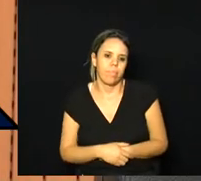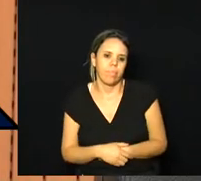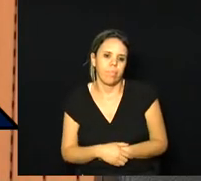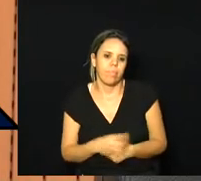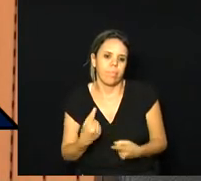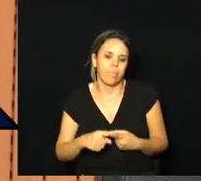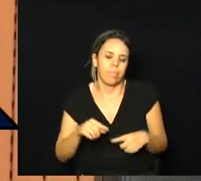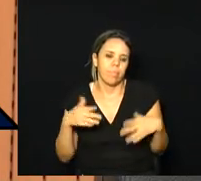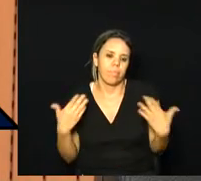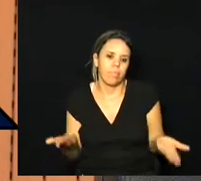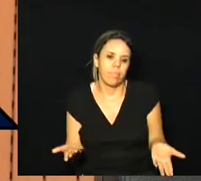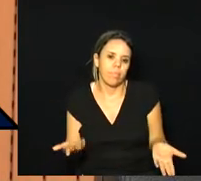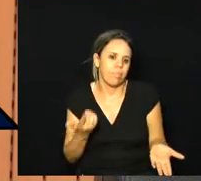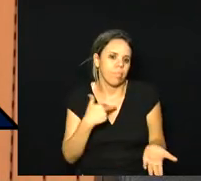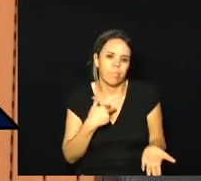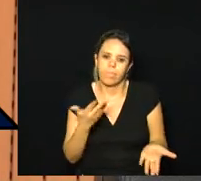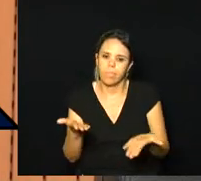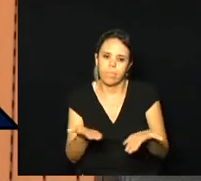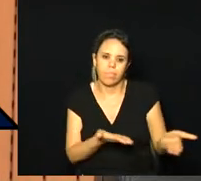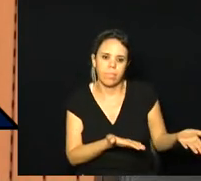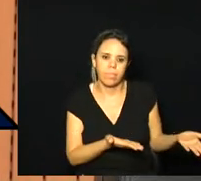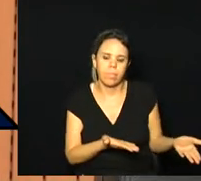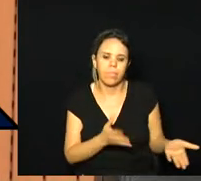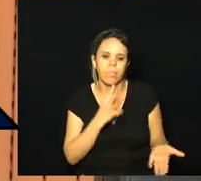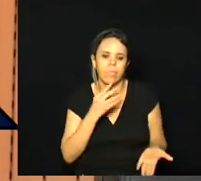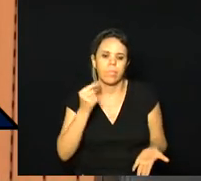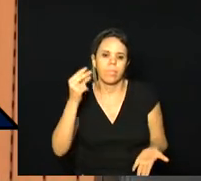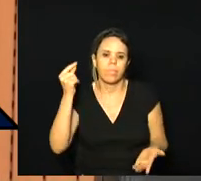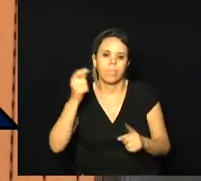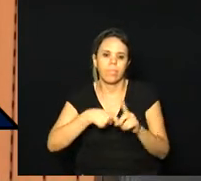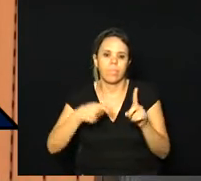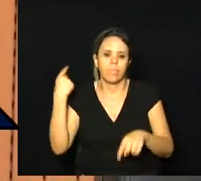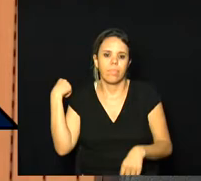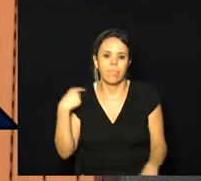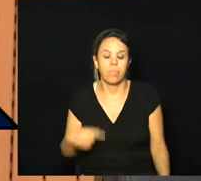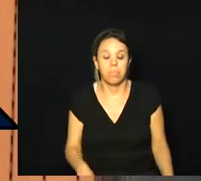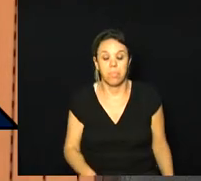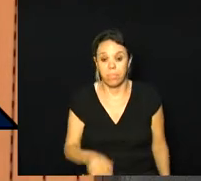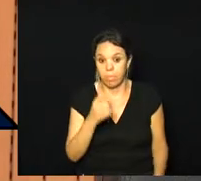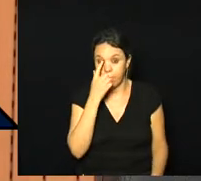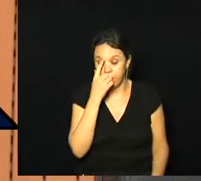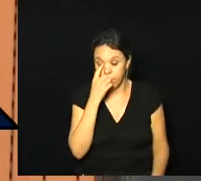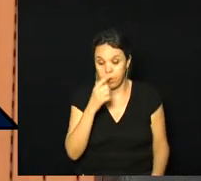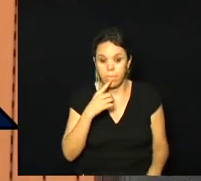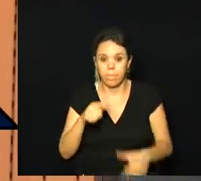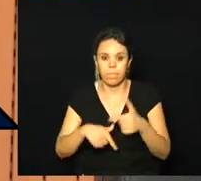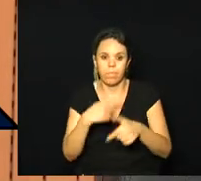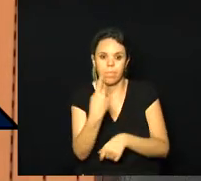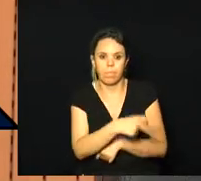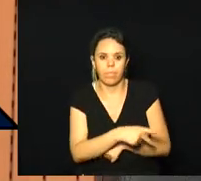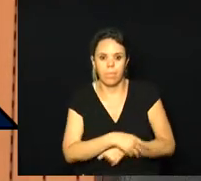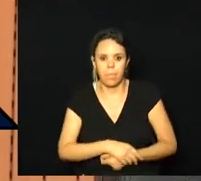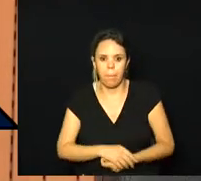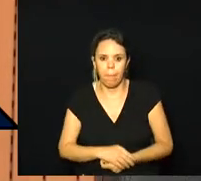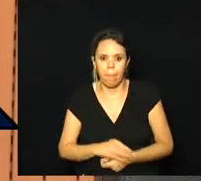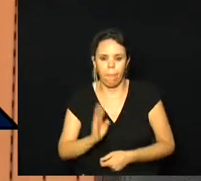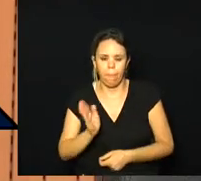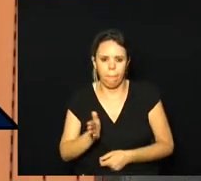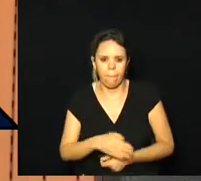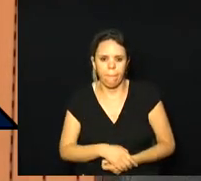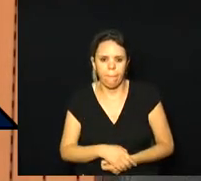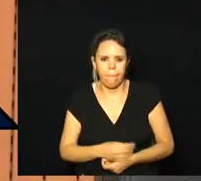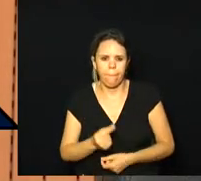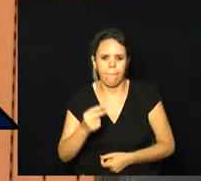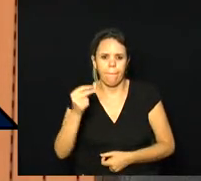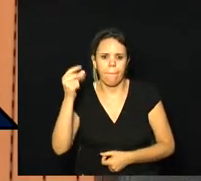se fosse assim, ele não poderia receber, porque eu o conhecia um mês atrás. Eu fui conhecer o trabalho dele, já